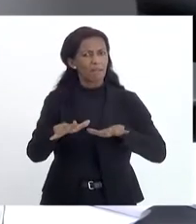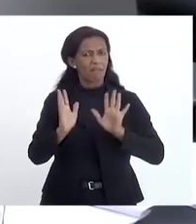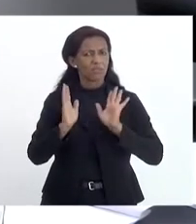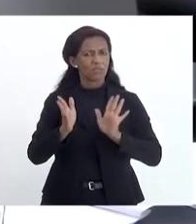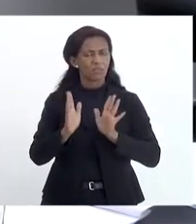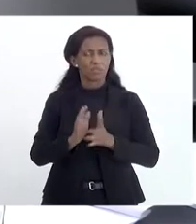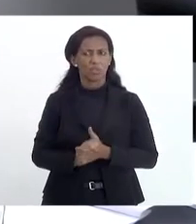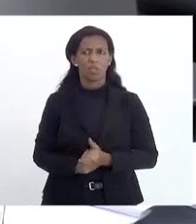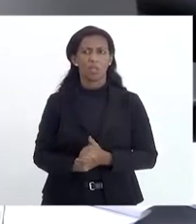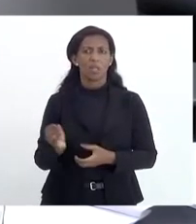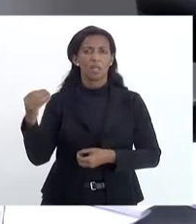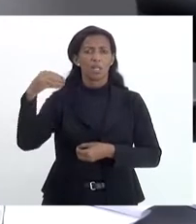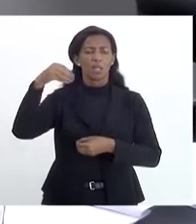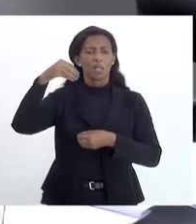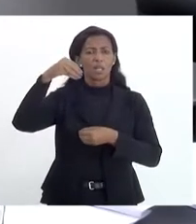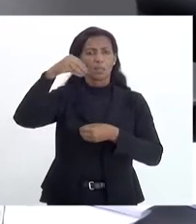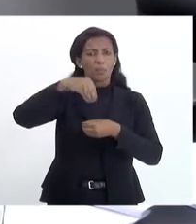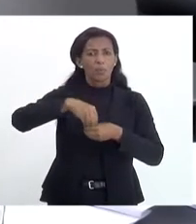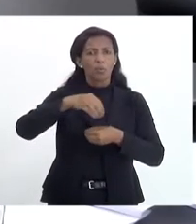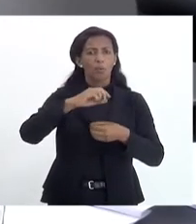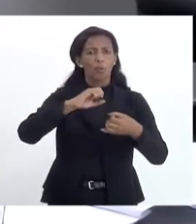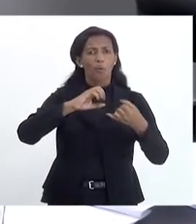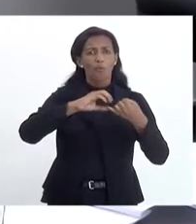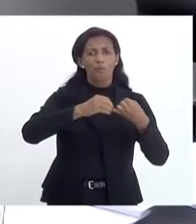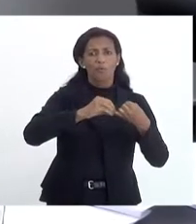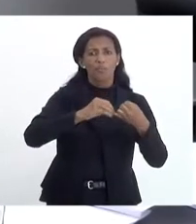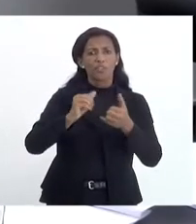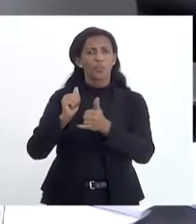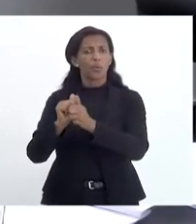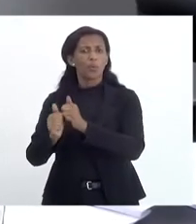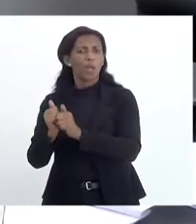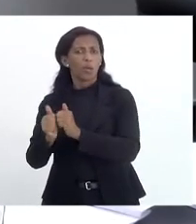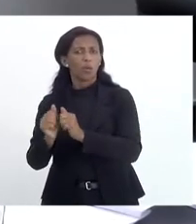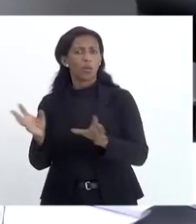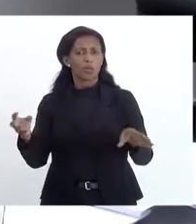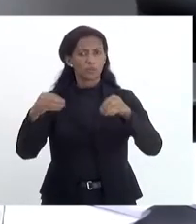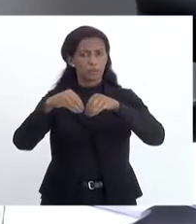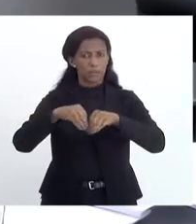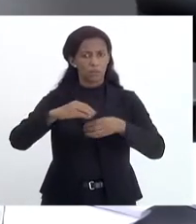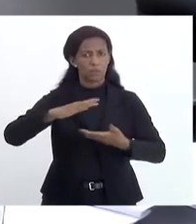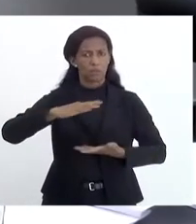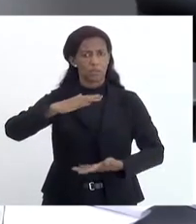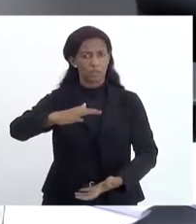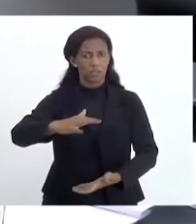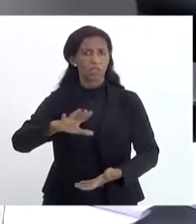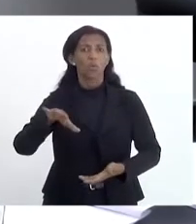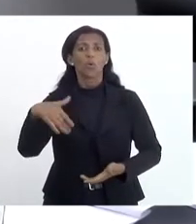Ele botou o feijão com arroz, lembra? Sete. Esse qual é o produto?